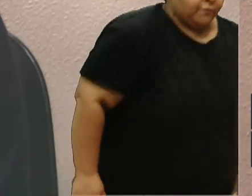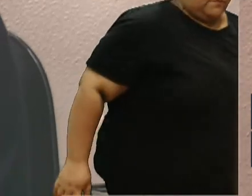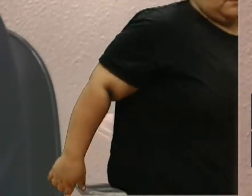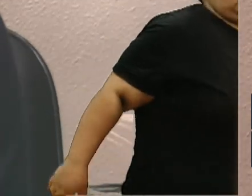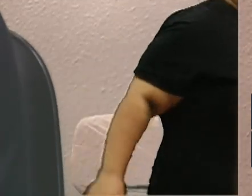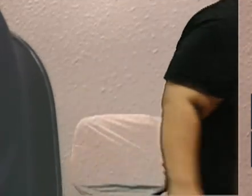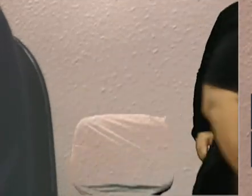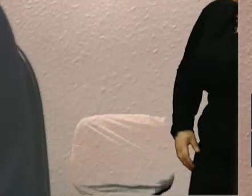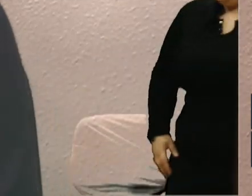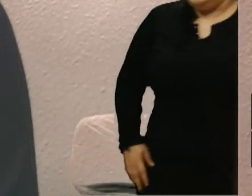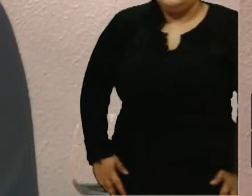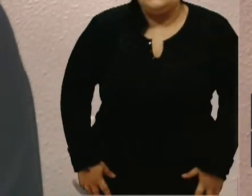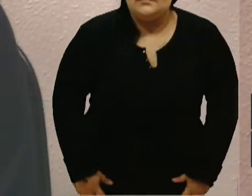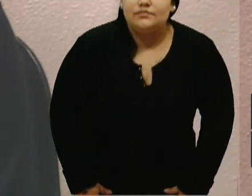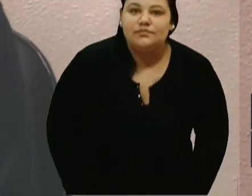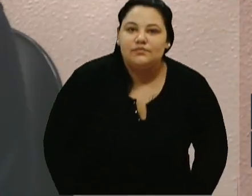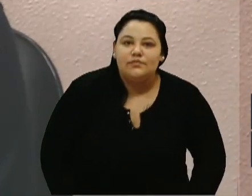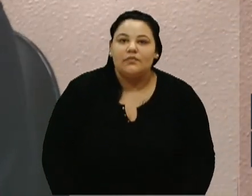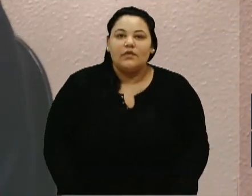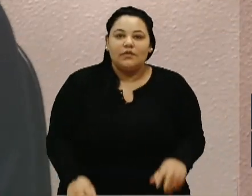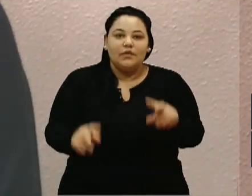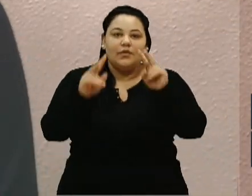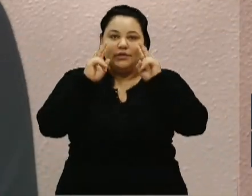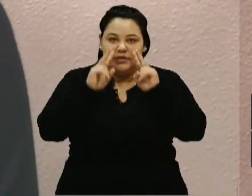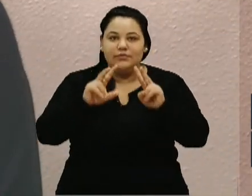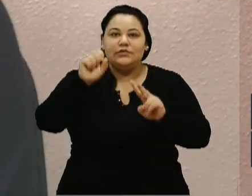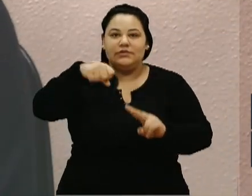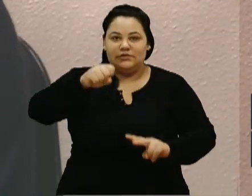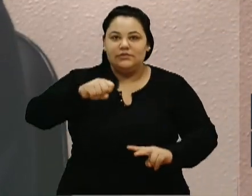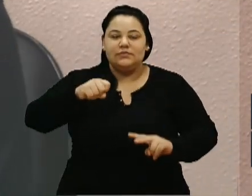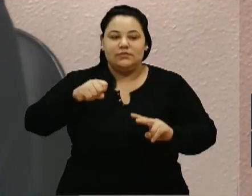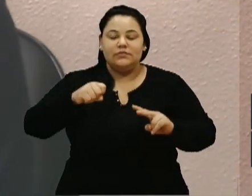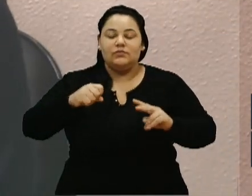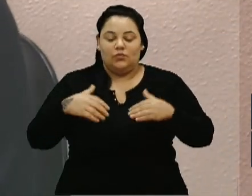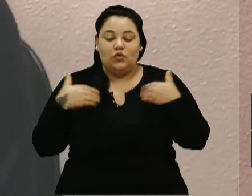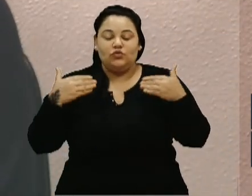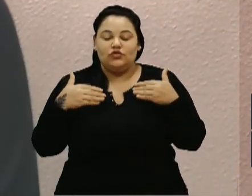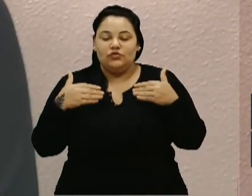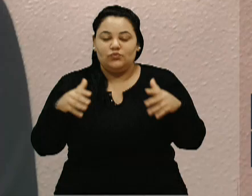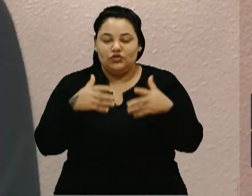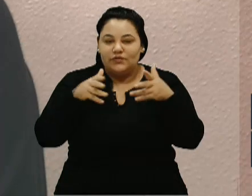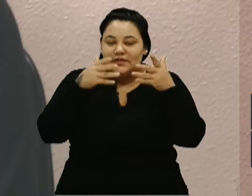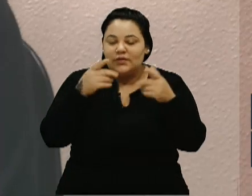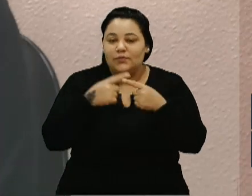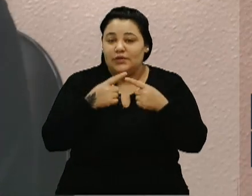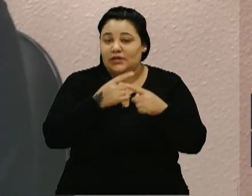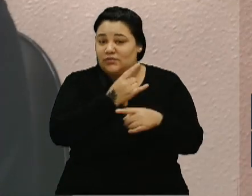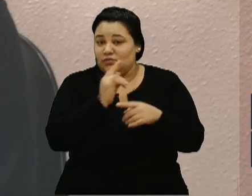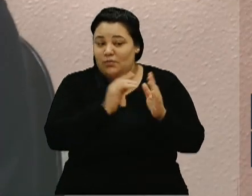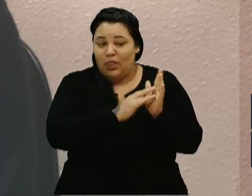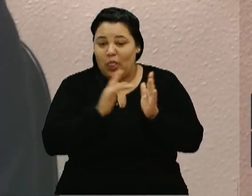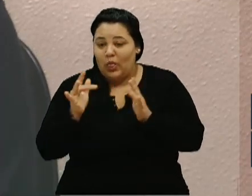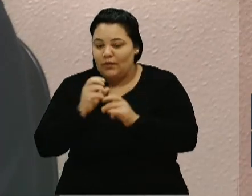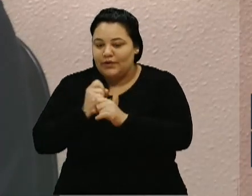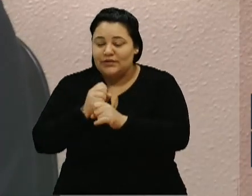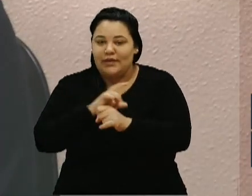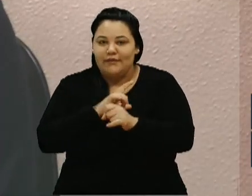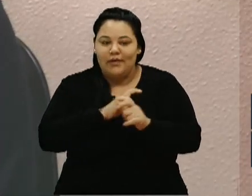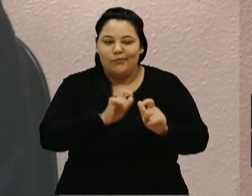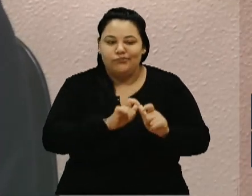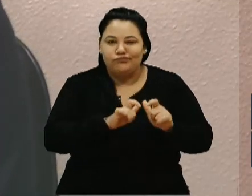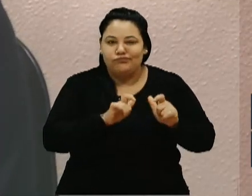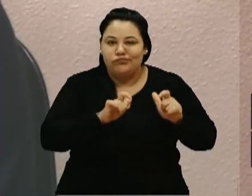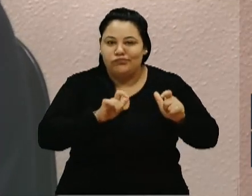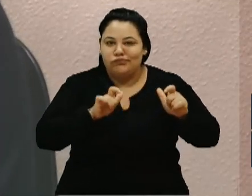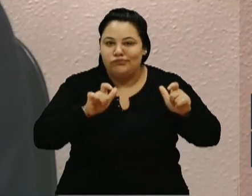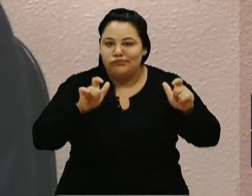muito orgulho, olhamos com muito entusiasmo, tanto é que nos últimos anos houve um crescimento bastante